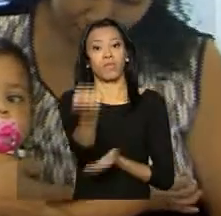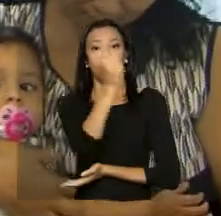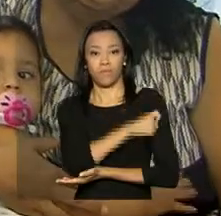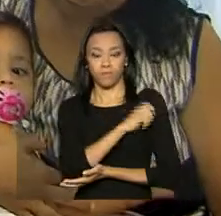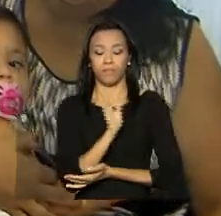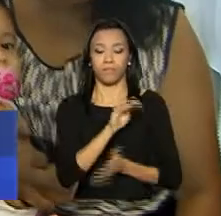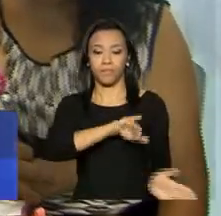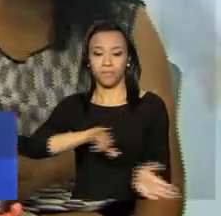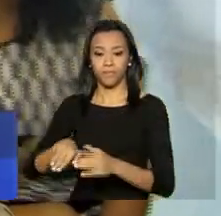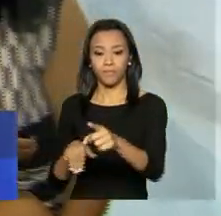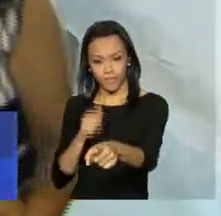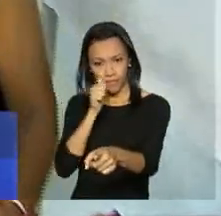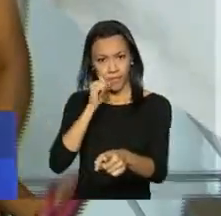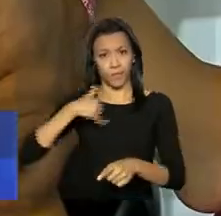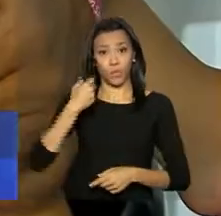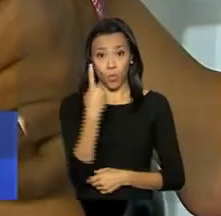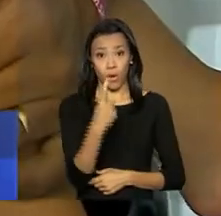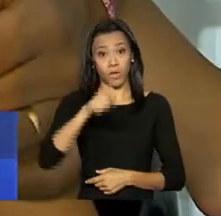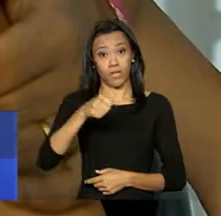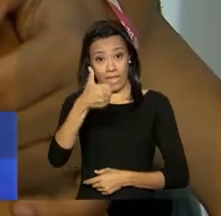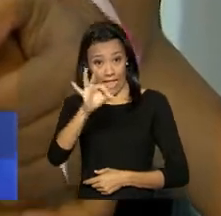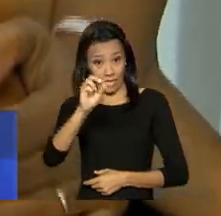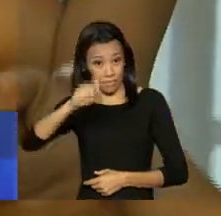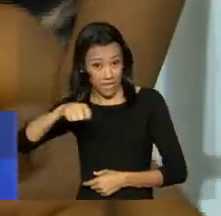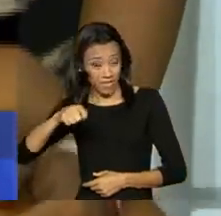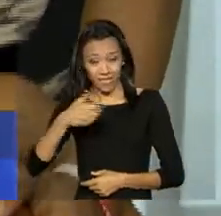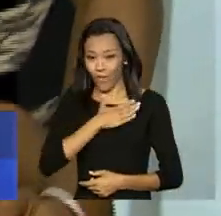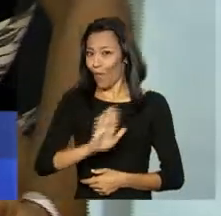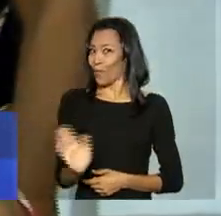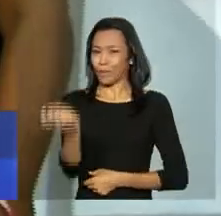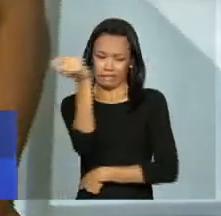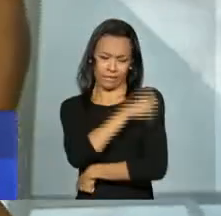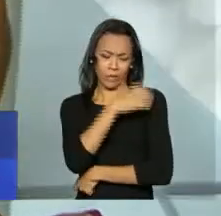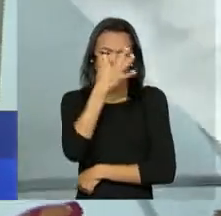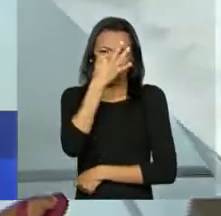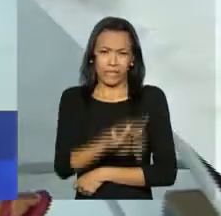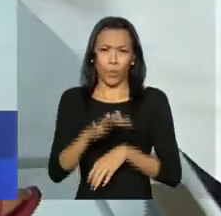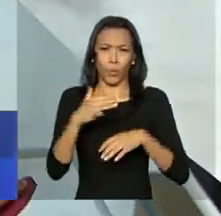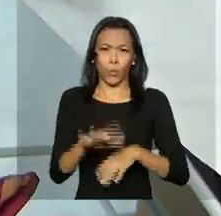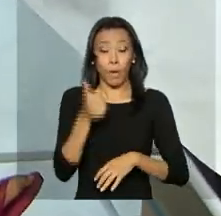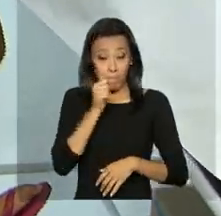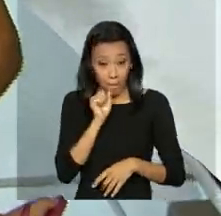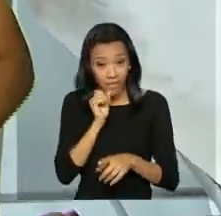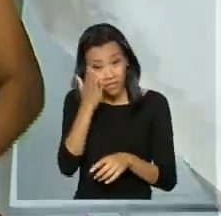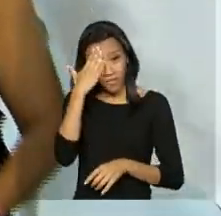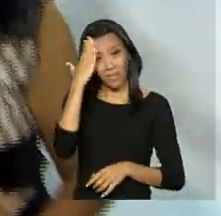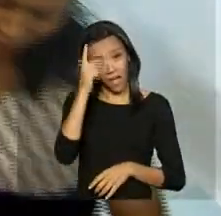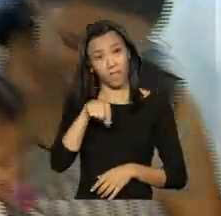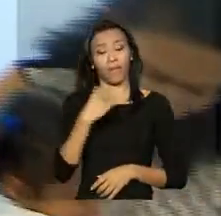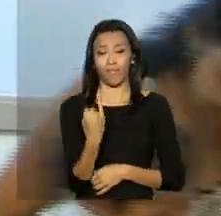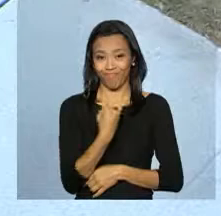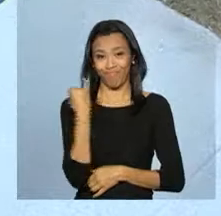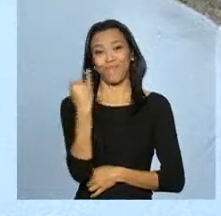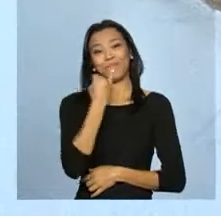A pequena Cássia, de 1 ano e 10 meses, não gostou muito da vacina contra a gripe. Mas a mãe, Olinda, sabe bem a importância